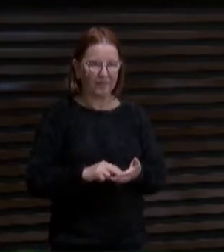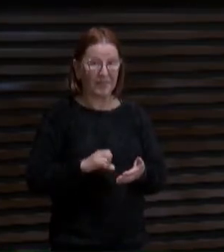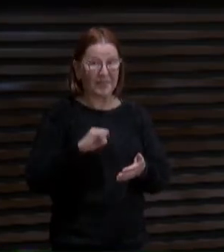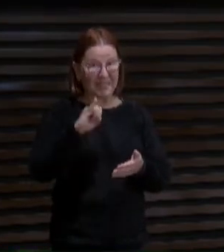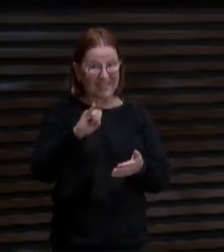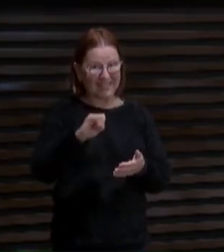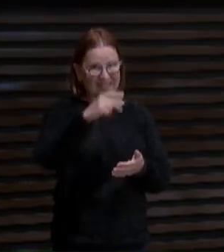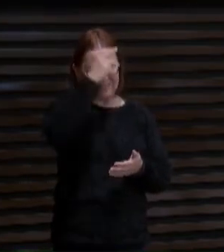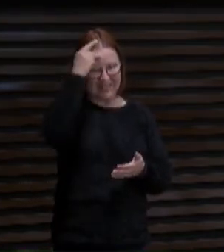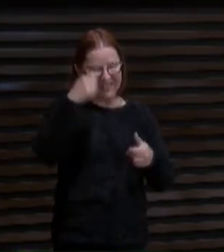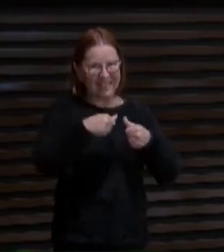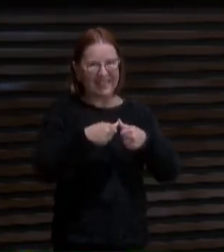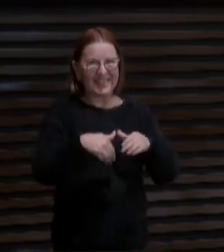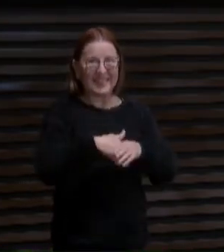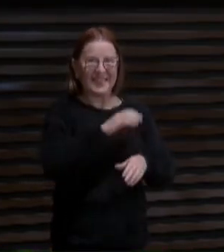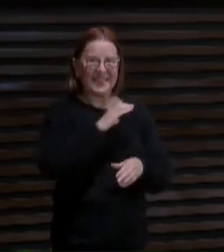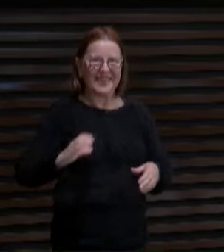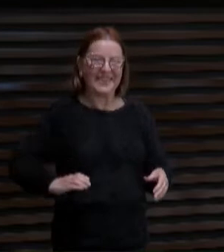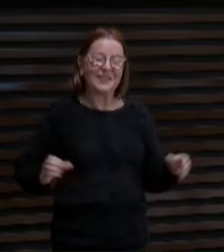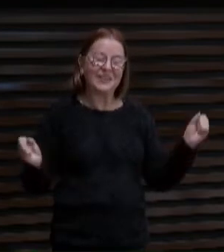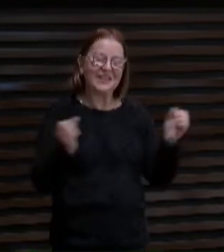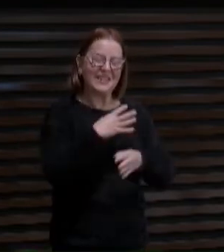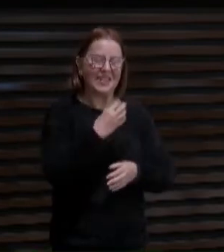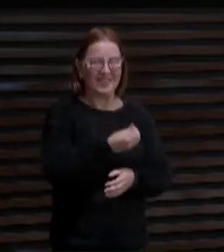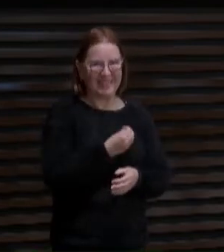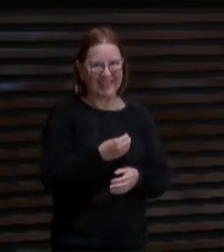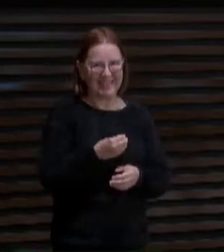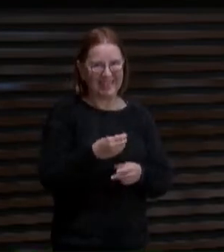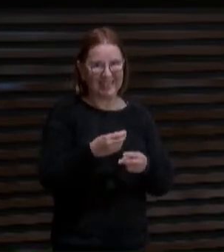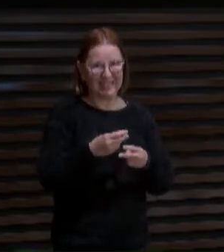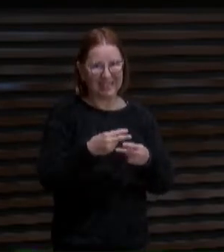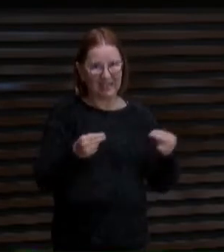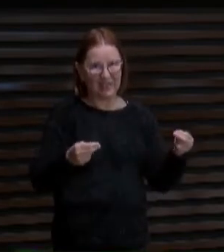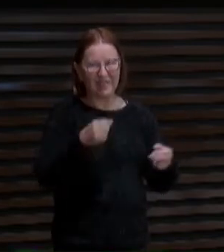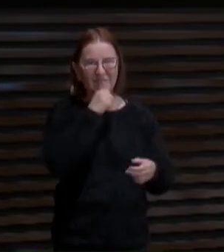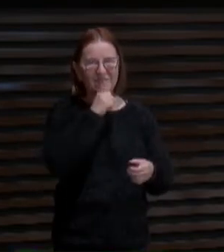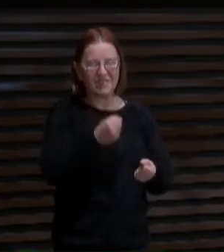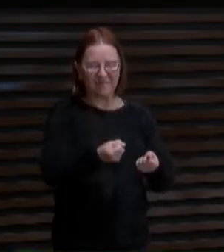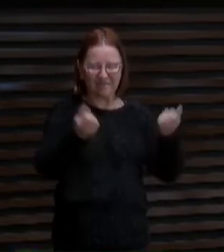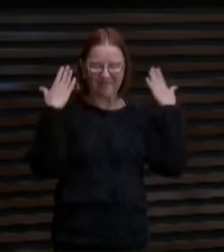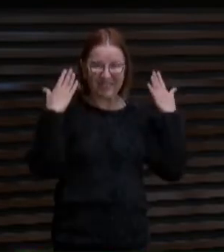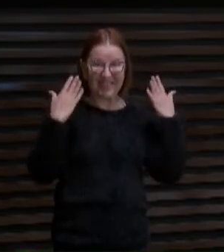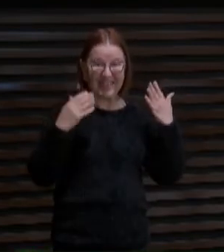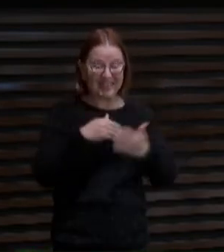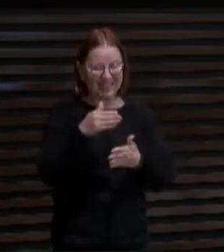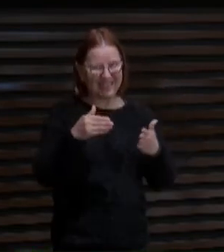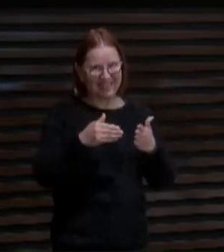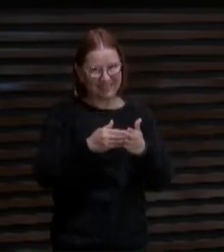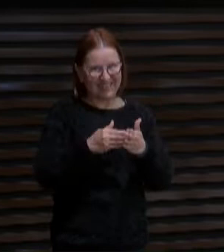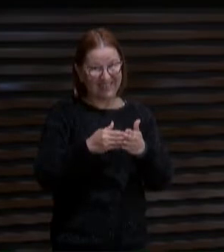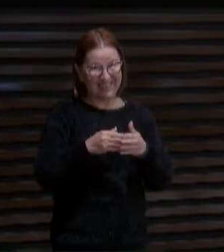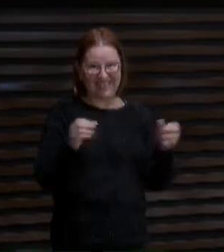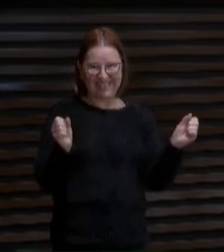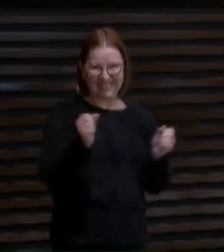em Cristo é nova criatura as coisas antigas já passaram Eis que se fizeram